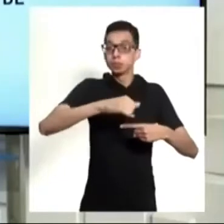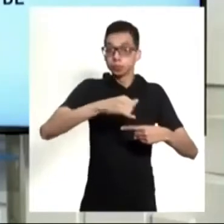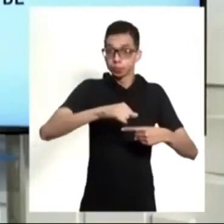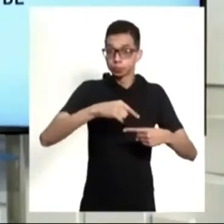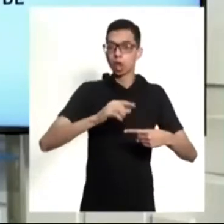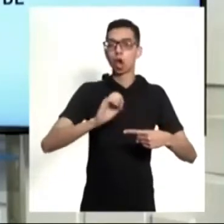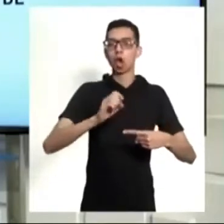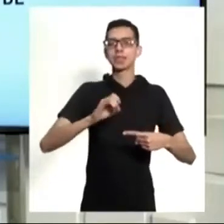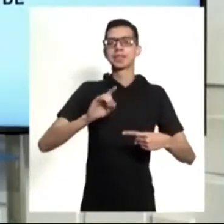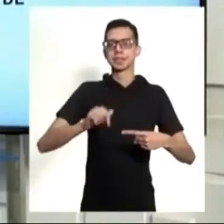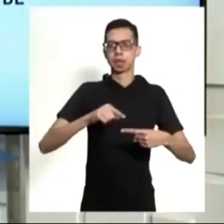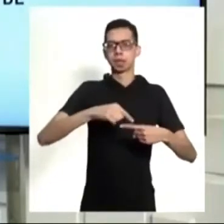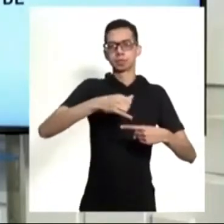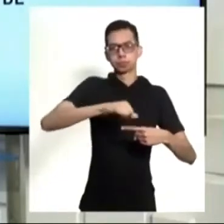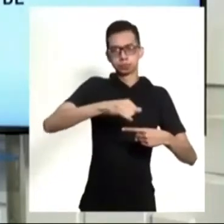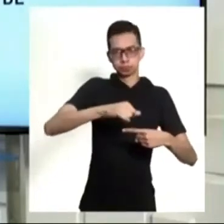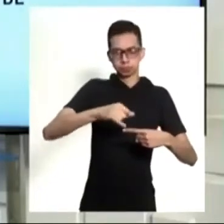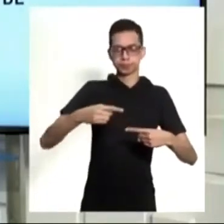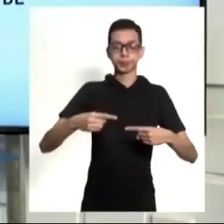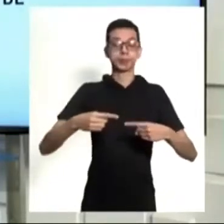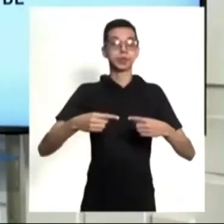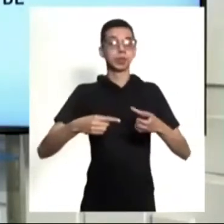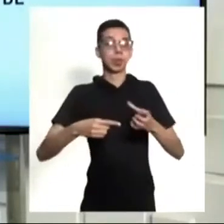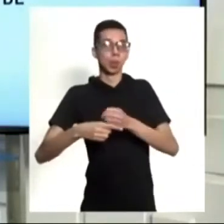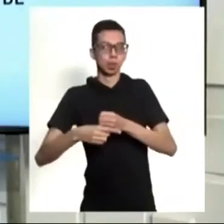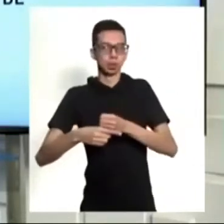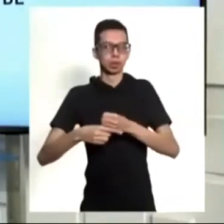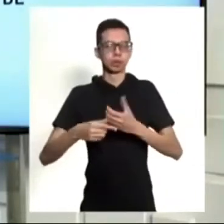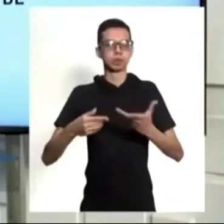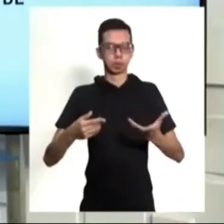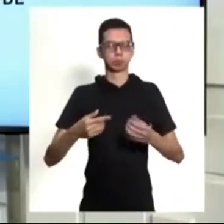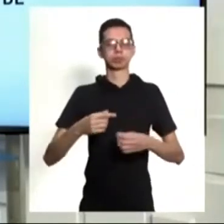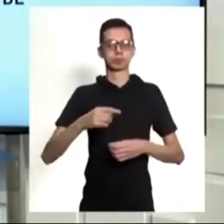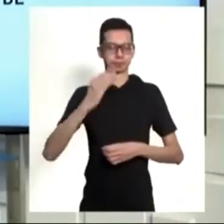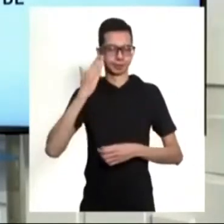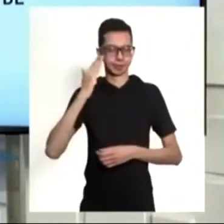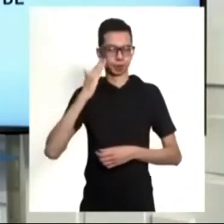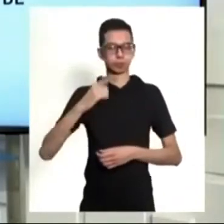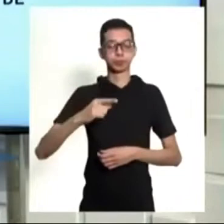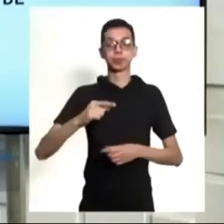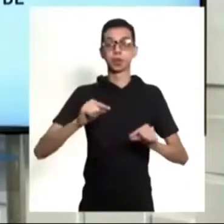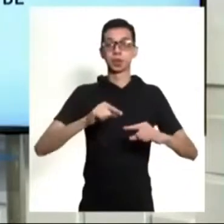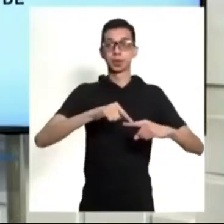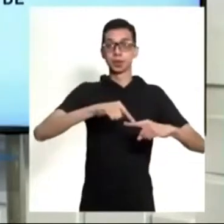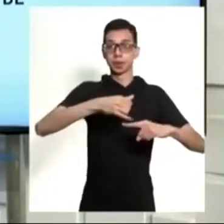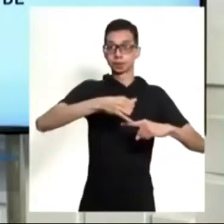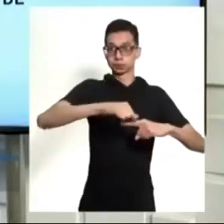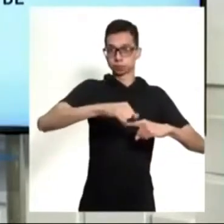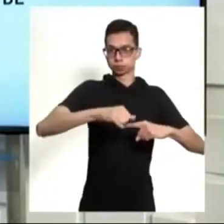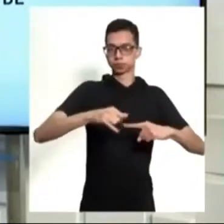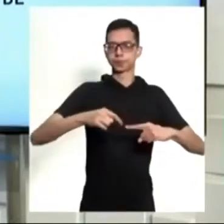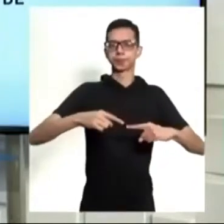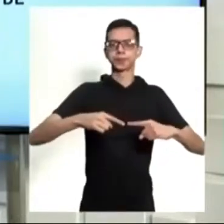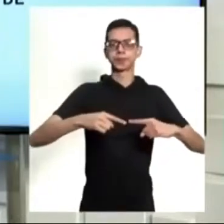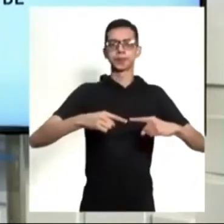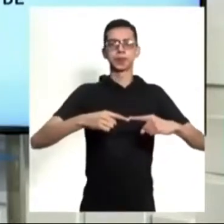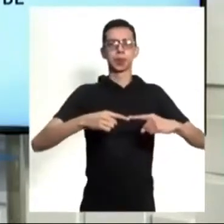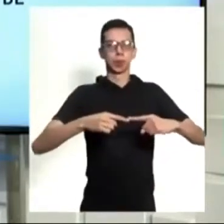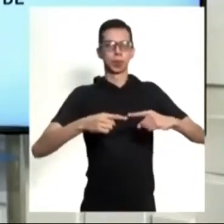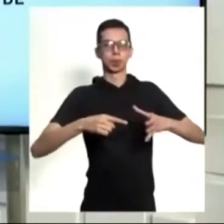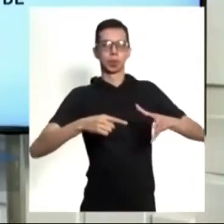dá elétrons, e alguém reduzindo. Quem reduz, recebe elétrons. E essa transferência de elétrons, né, faz com que você tenha